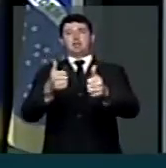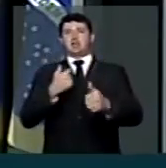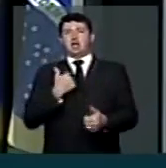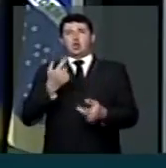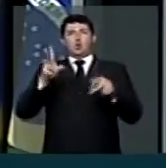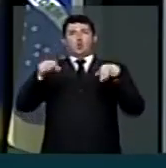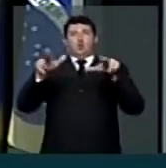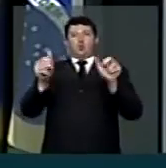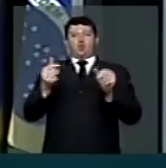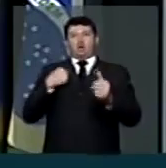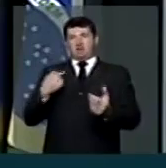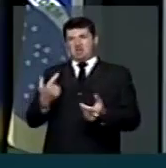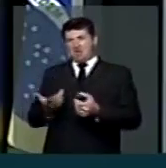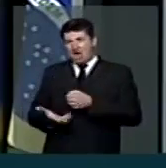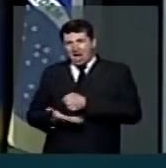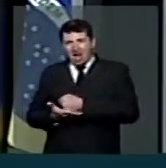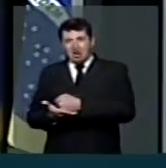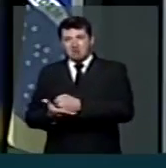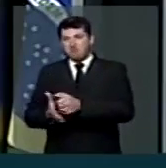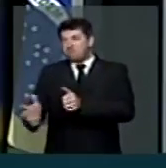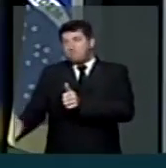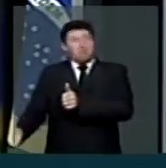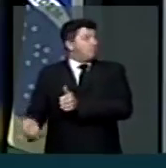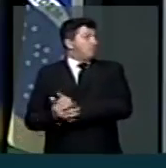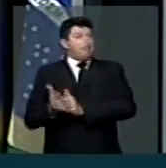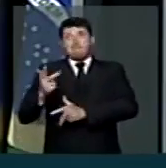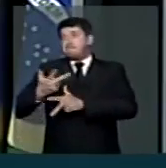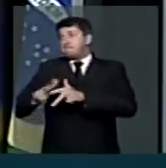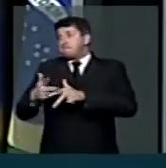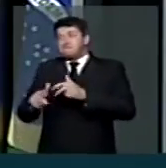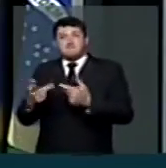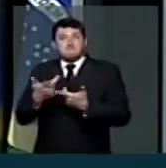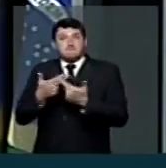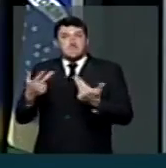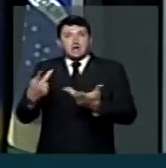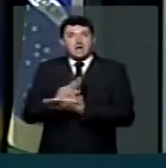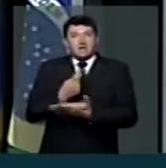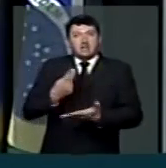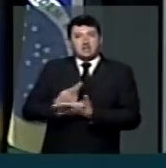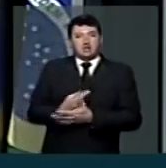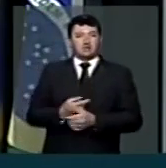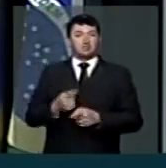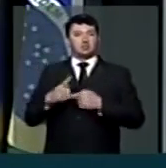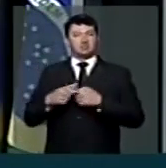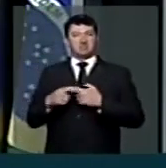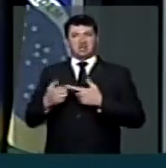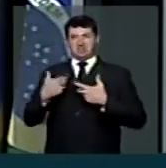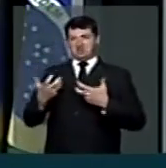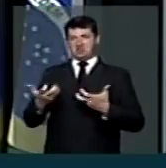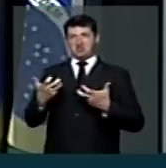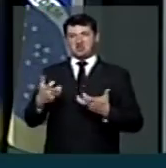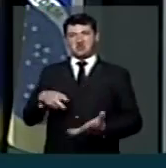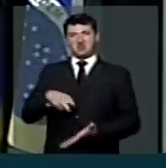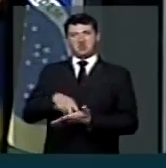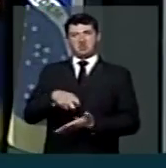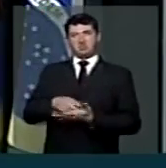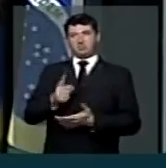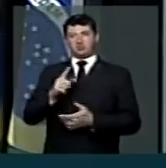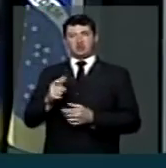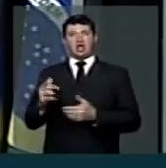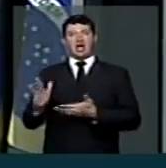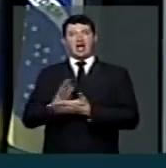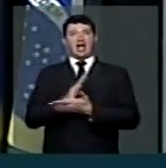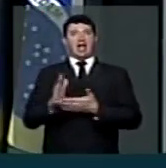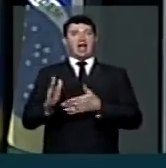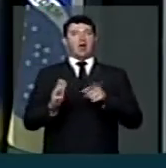Jamais eu pactuaria em encobrir qualquer irregularidade para vir querer a punição de alguns